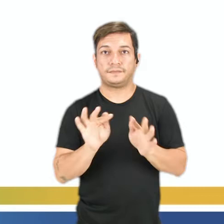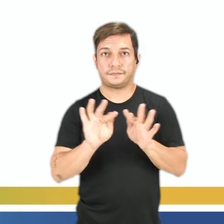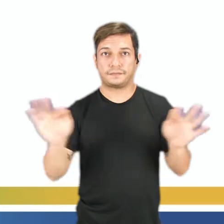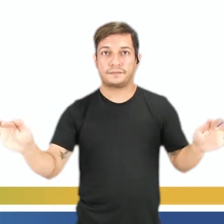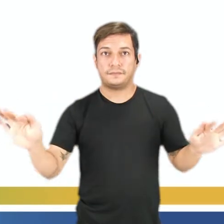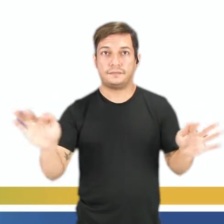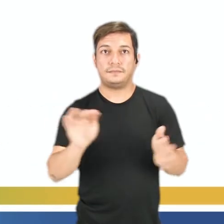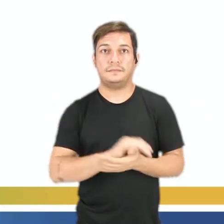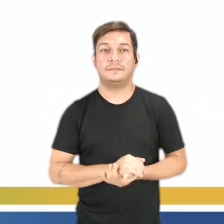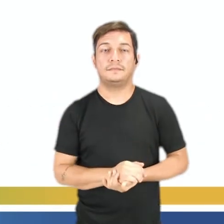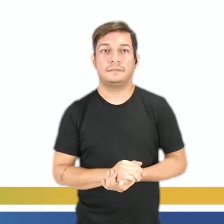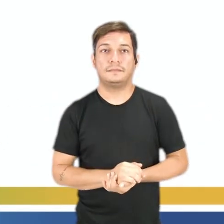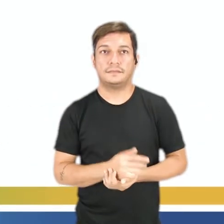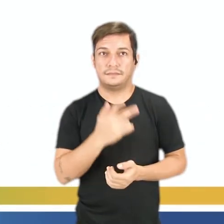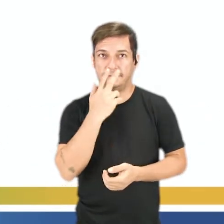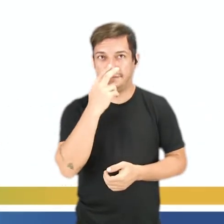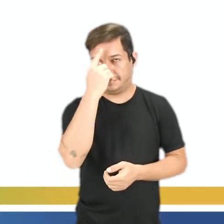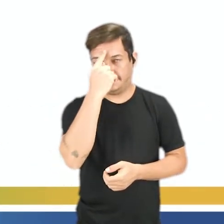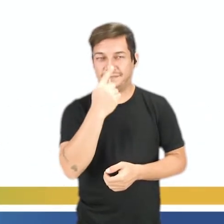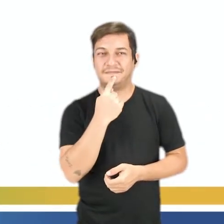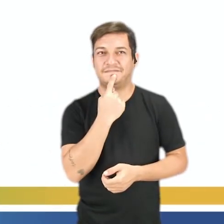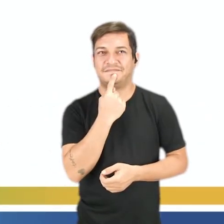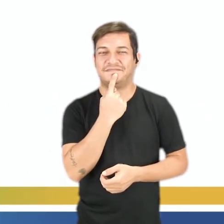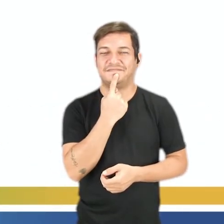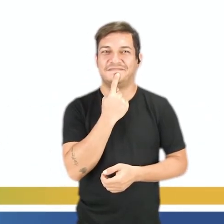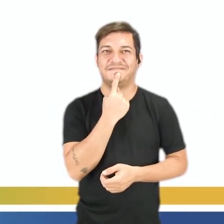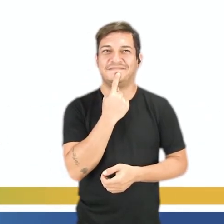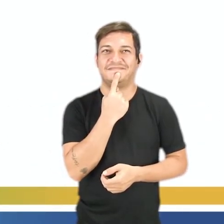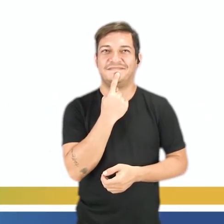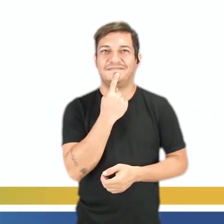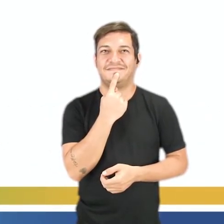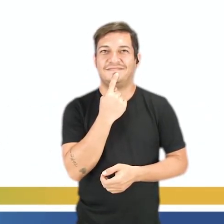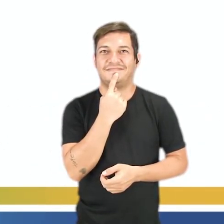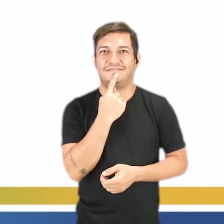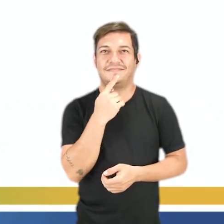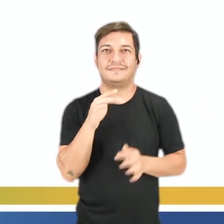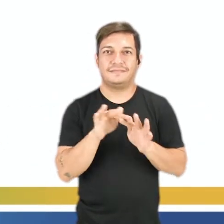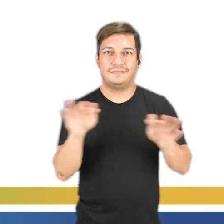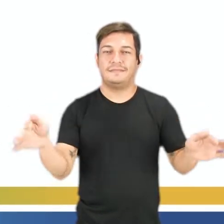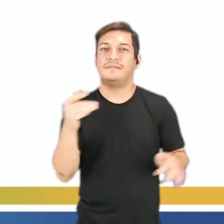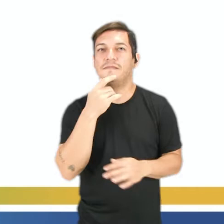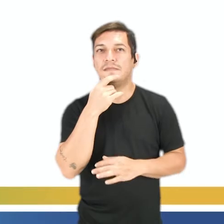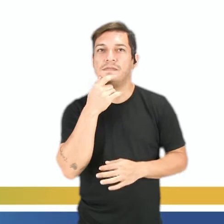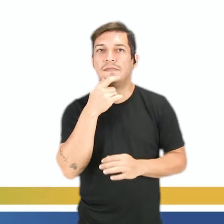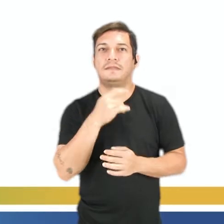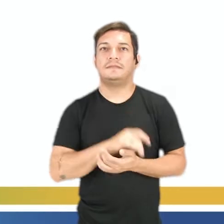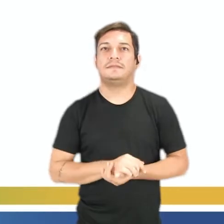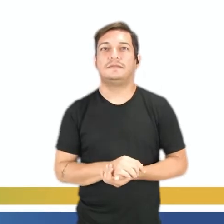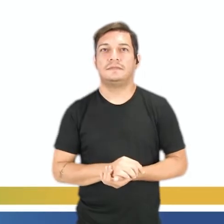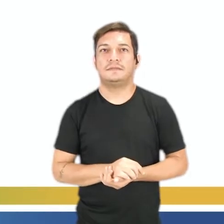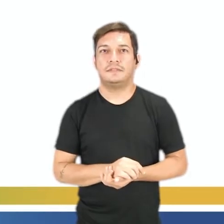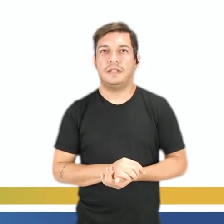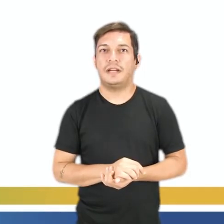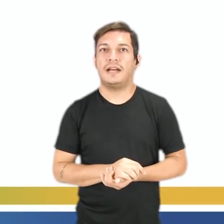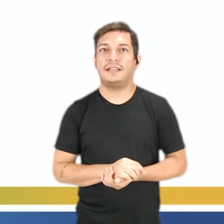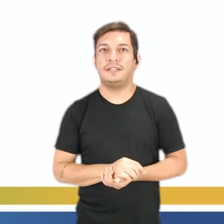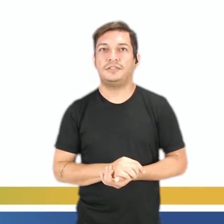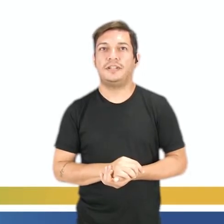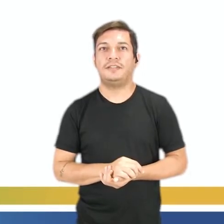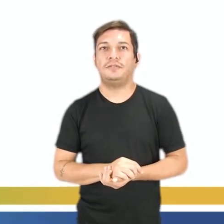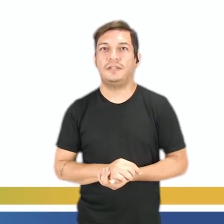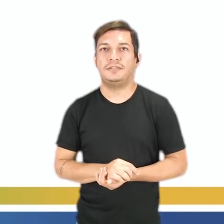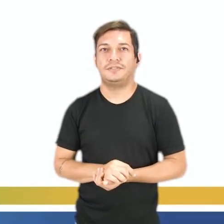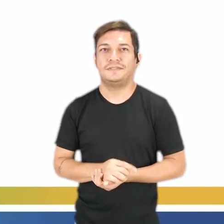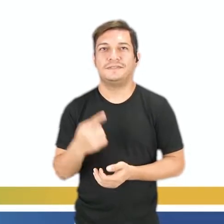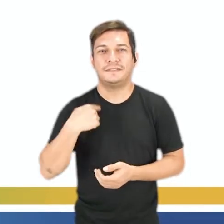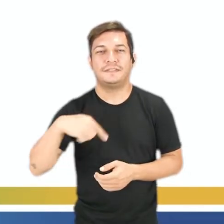Parece um shopping isso aí. Então, olha a frase que eu coloquei. I went to the mall 5 months ago. Eu